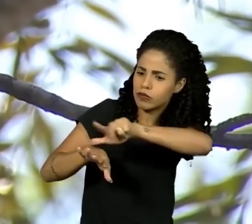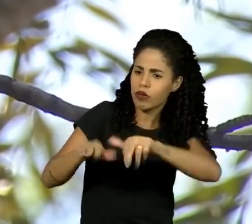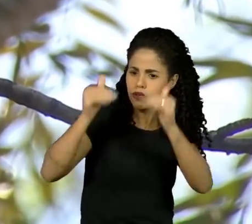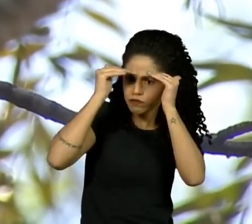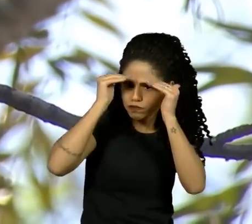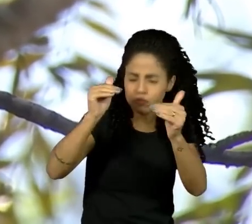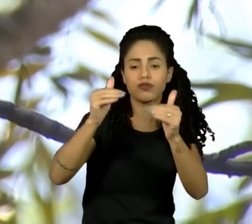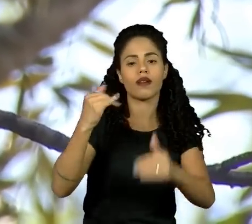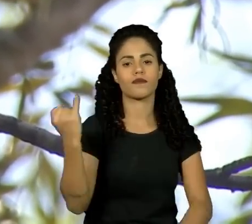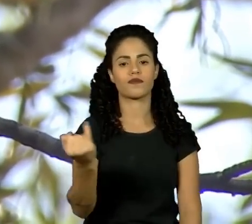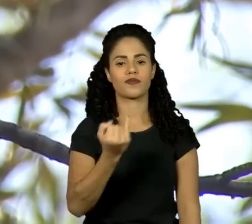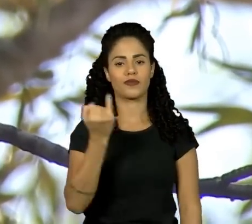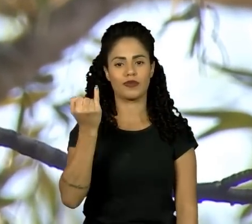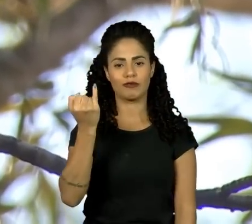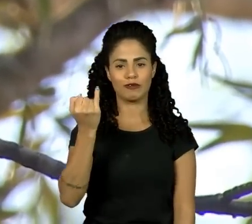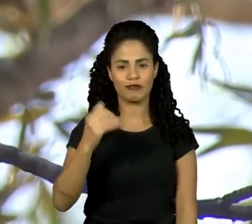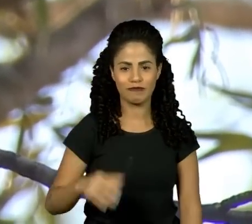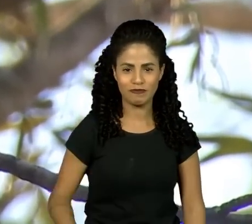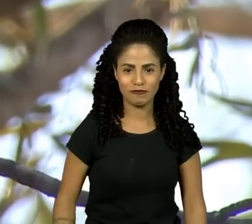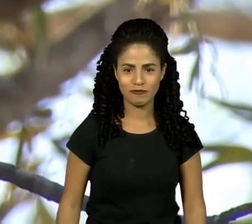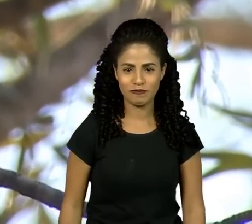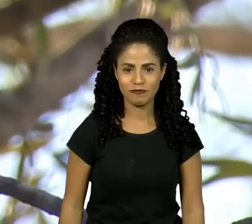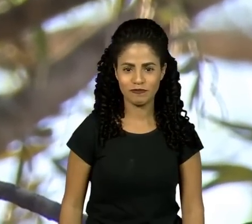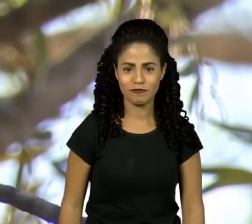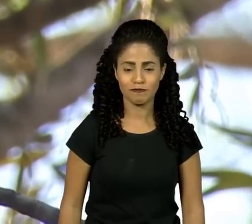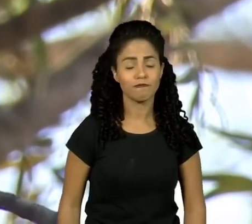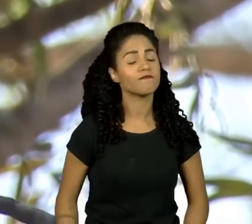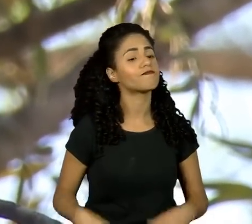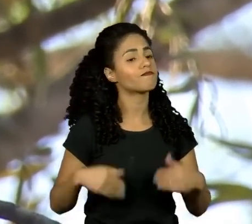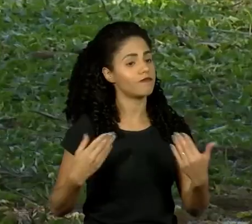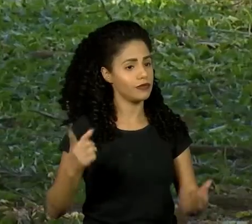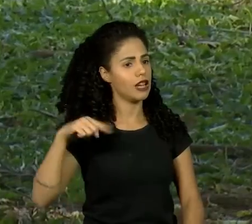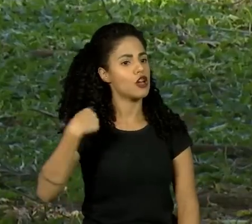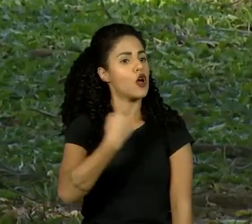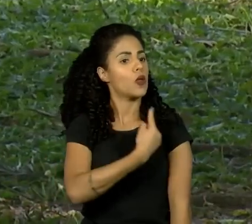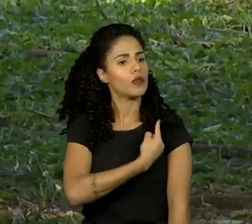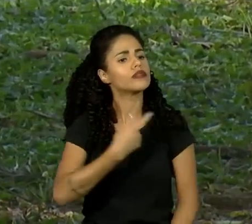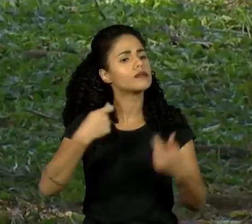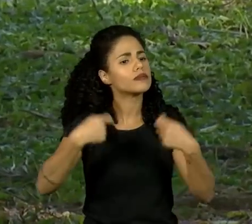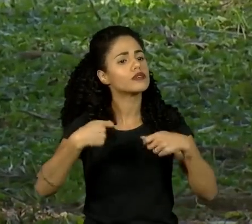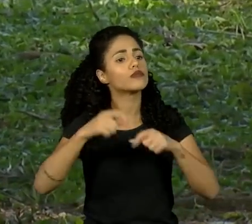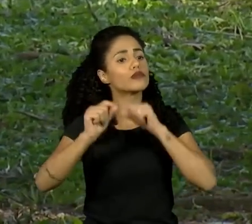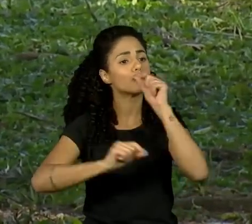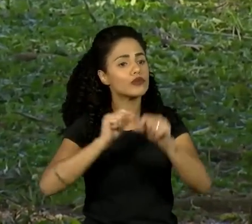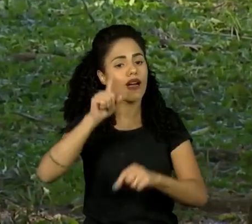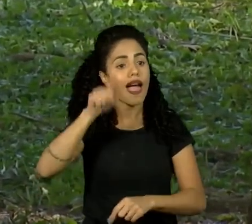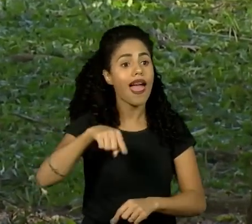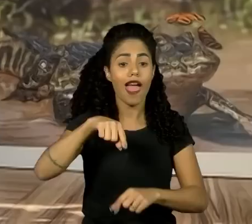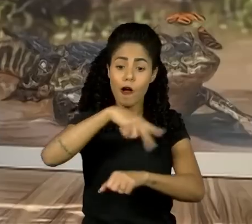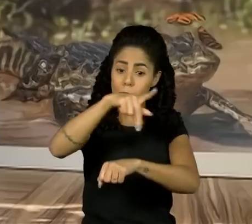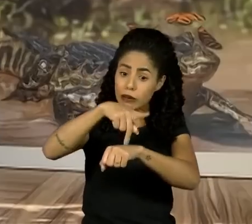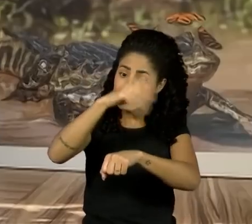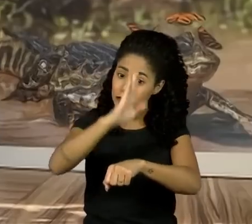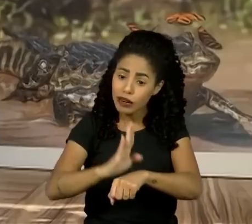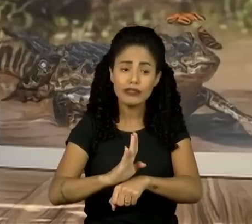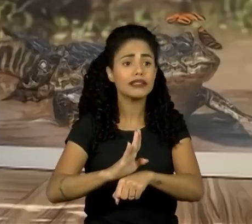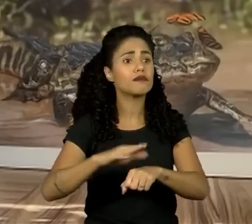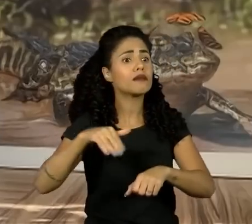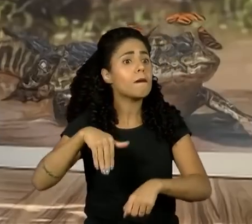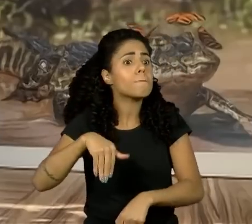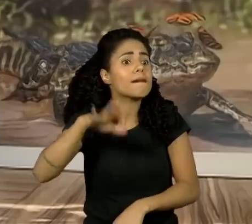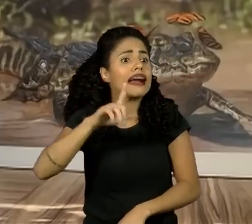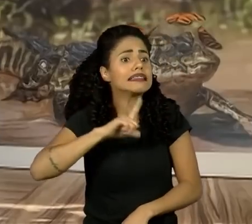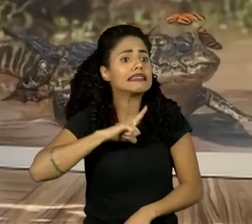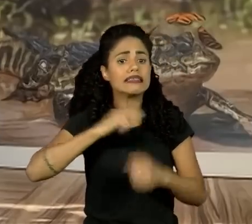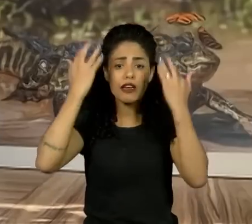suas formas. A gente é campeão de uma coisa no mundo. Nós somos o país mais biodiverso do planeta.